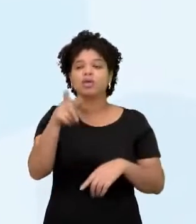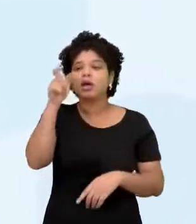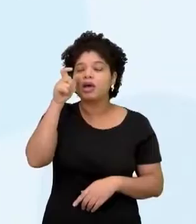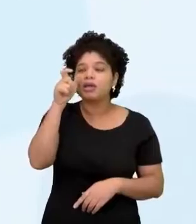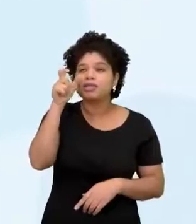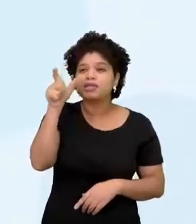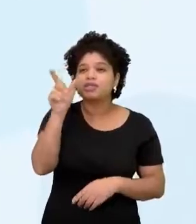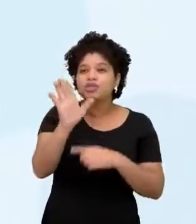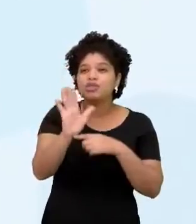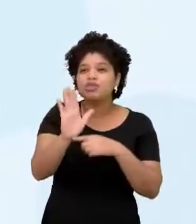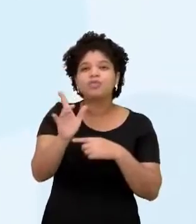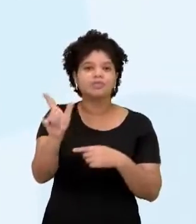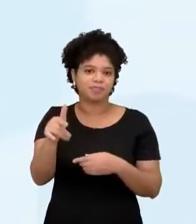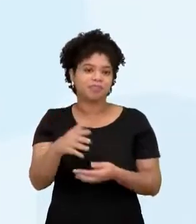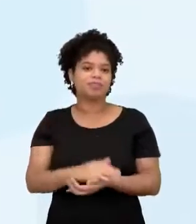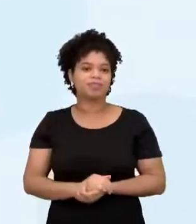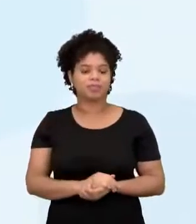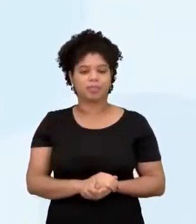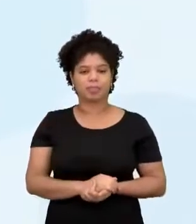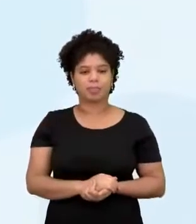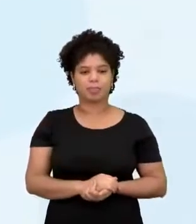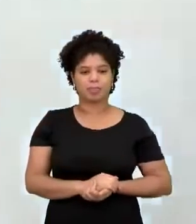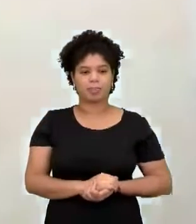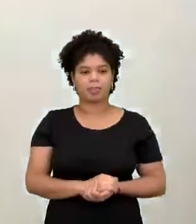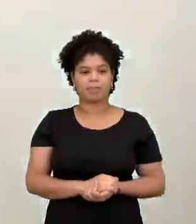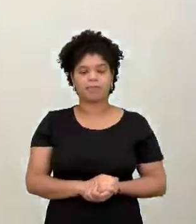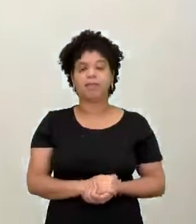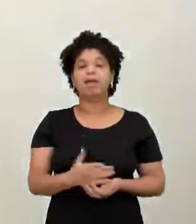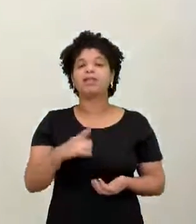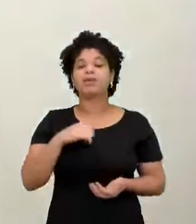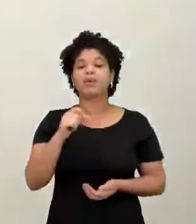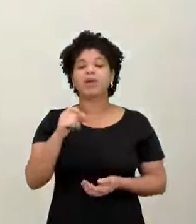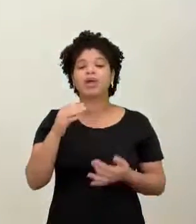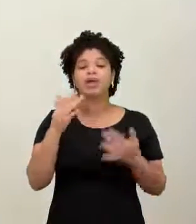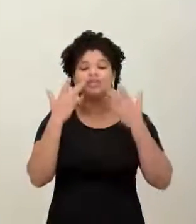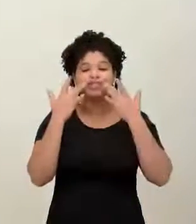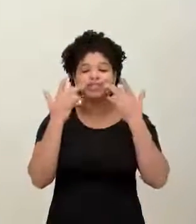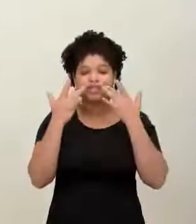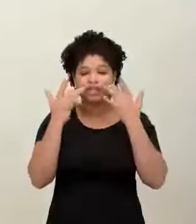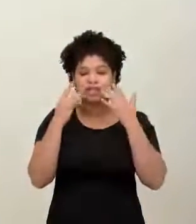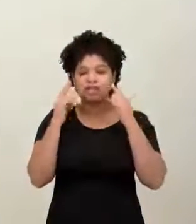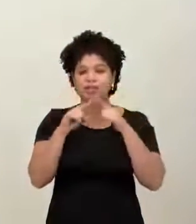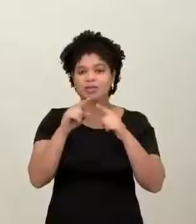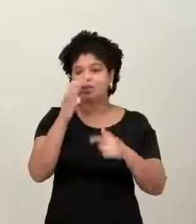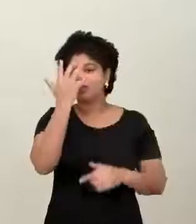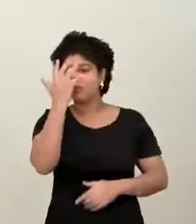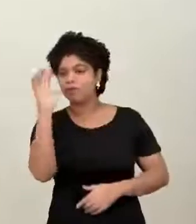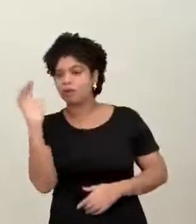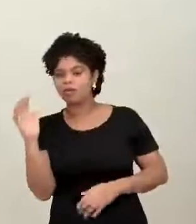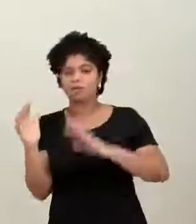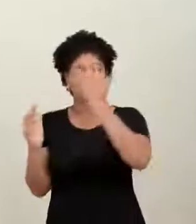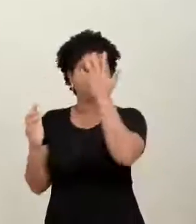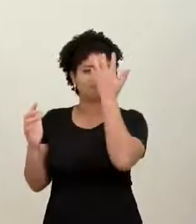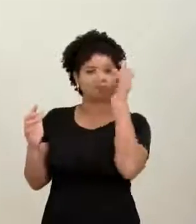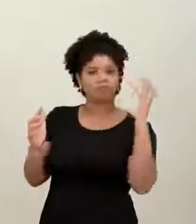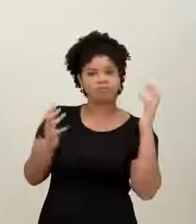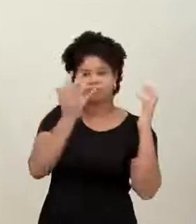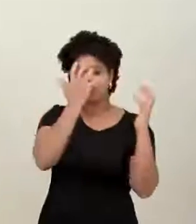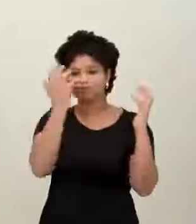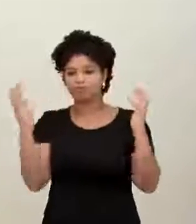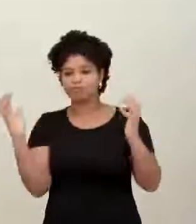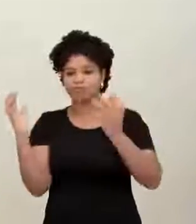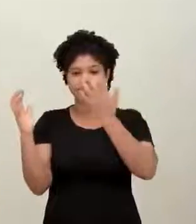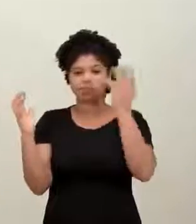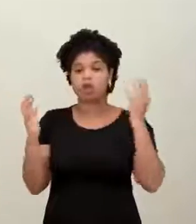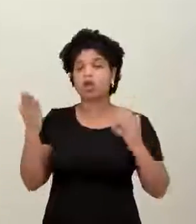lá o filme. E nós temos o teatro de máscaras. O que é o teatro de máscara? Ele surgiu